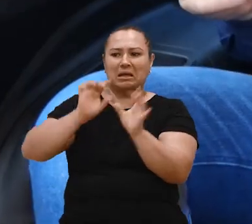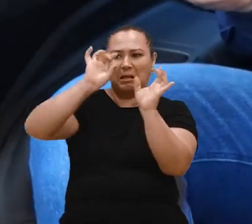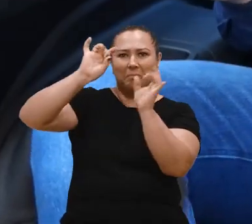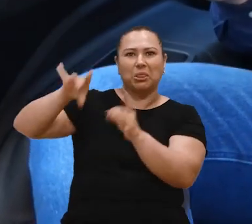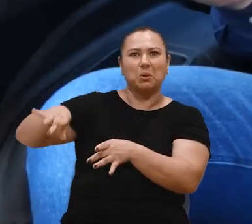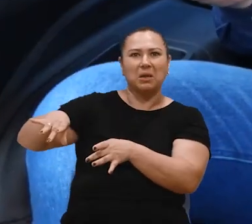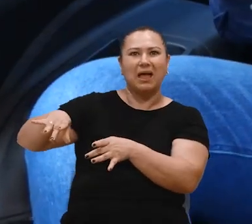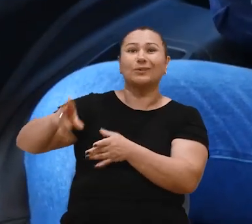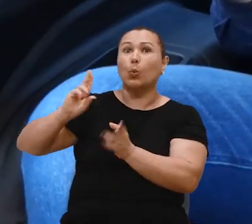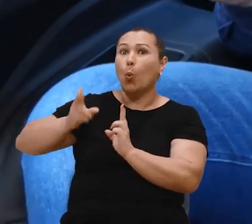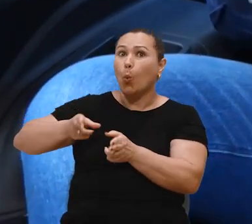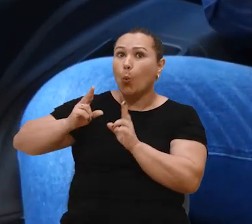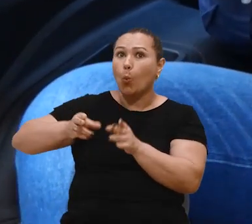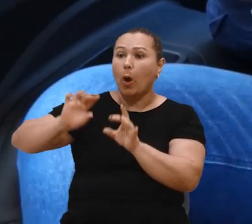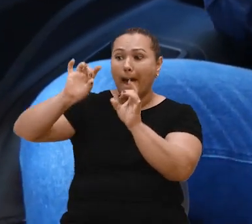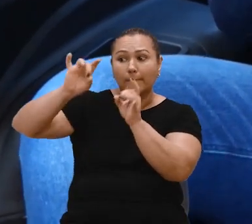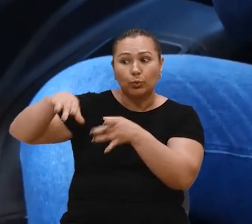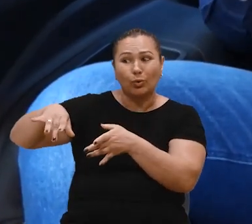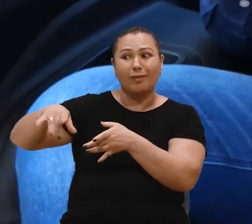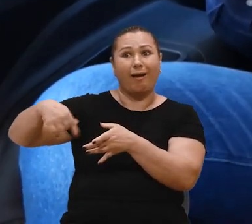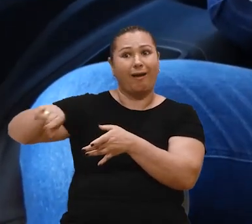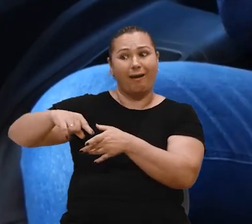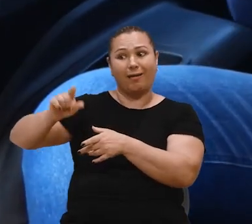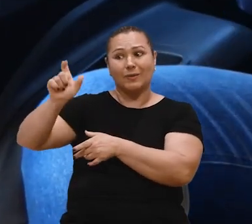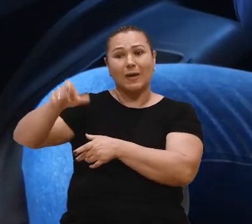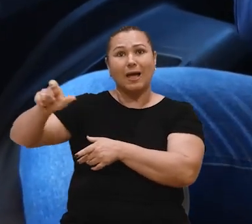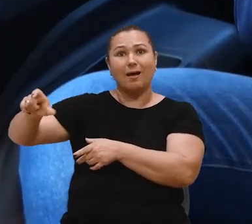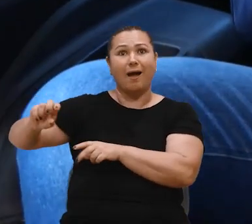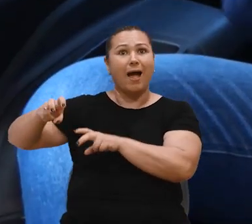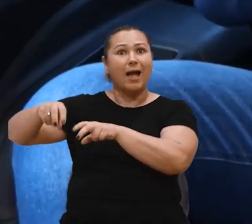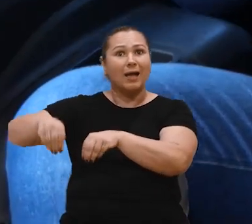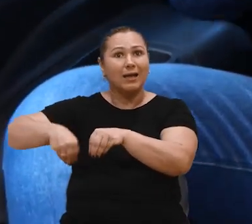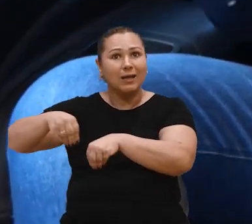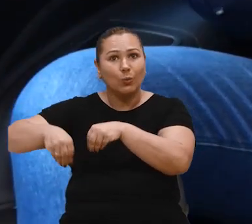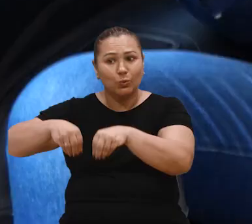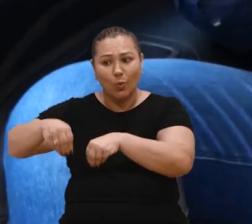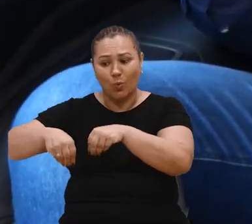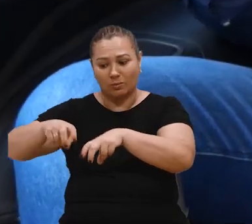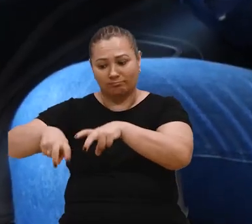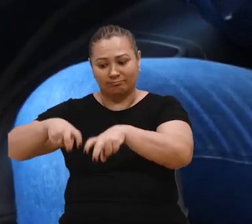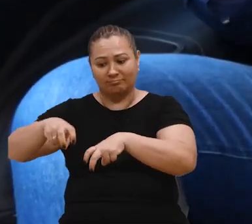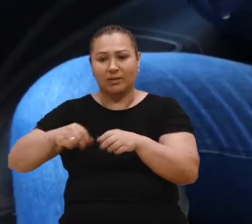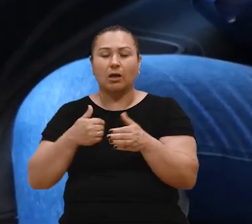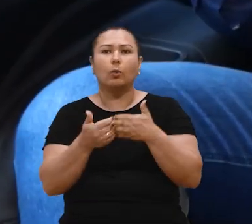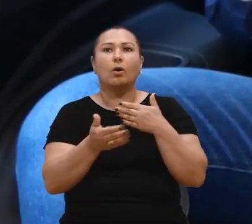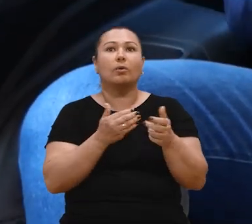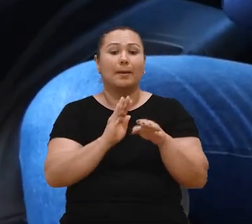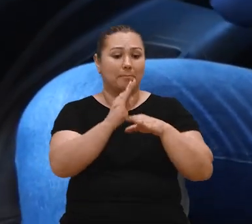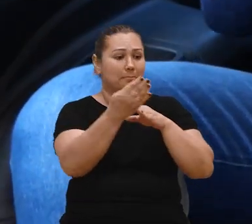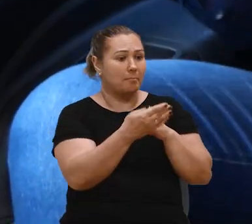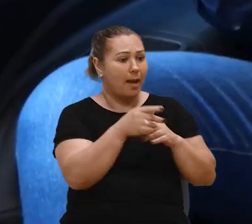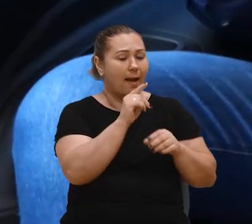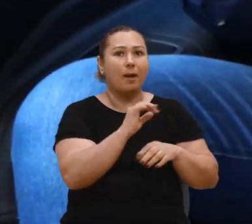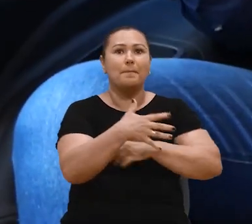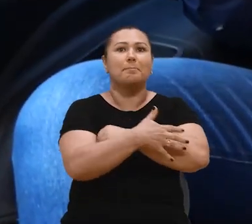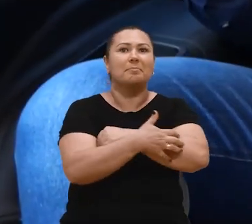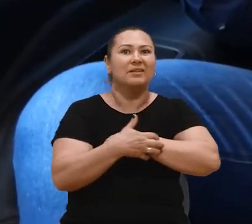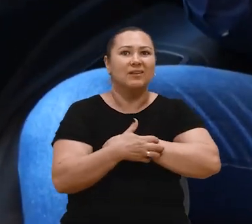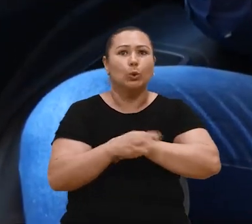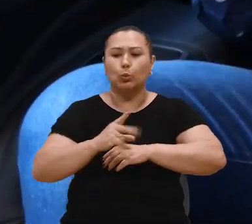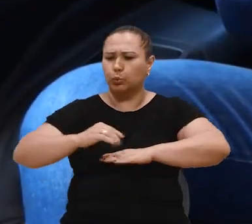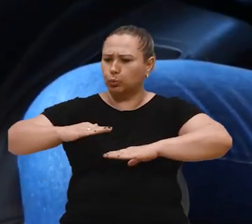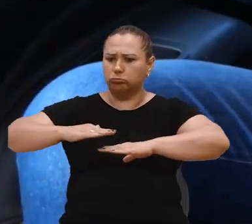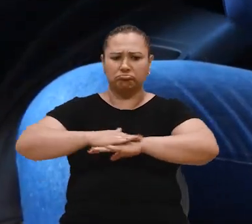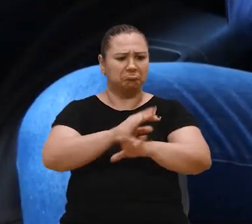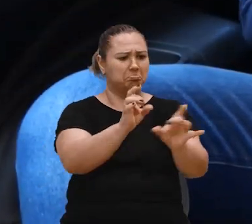continuam abandonados, né? Continuam abandonados. Hoje você vai para qualquer bairro da cidade de periferia, está tudo asfaltado. Sabe por